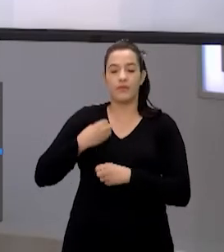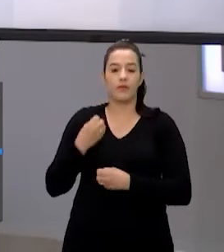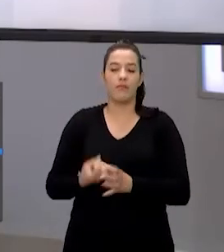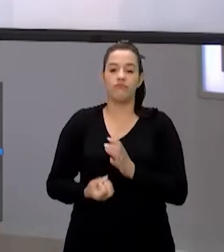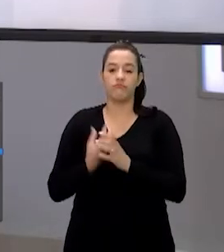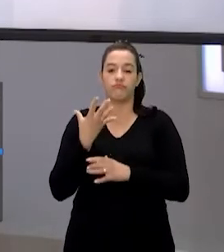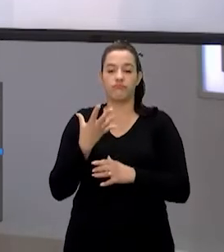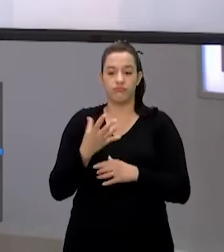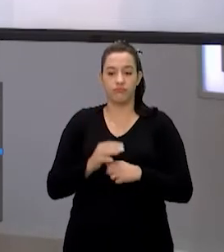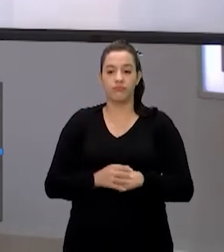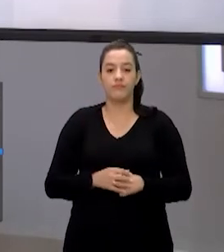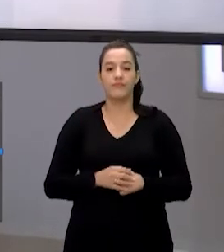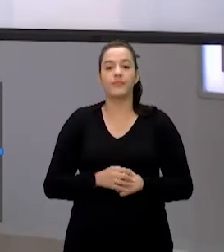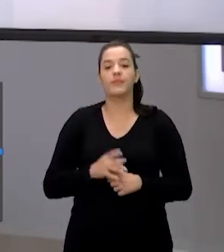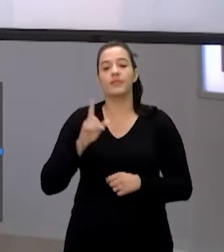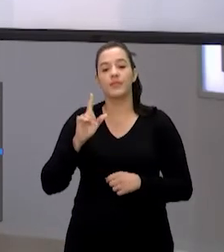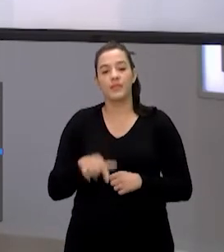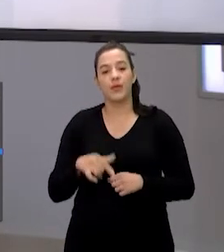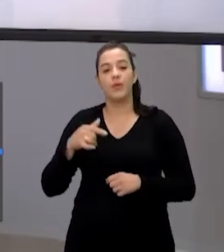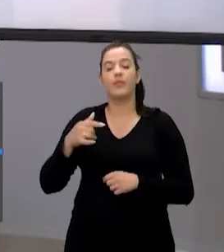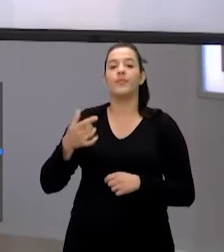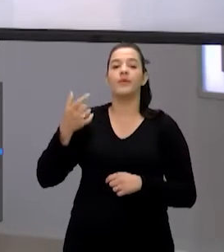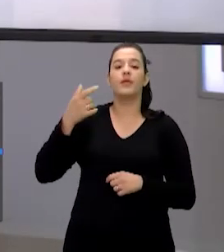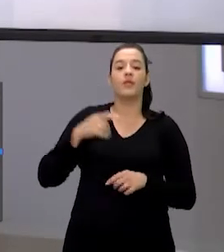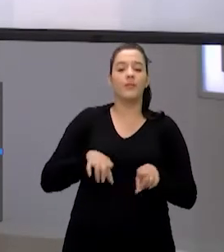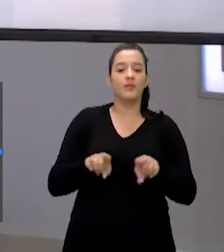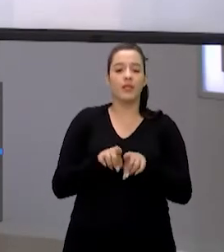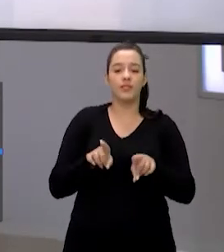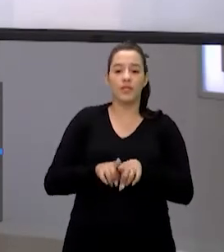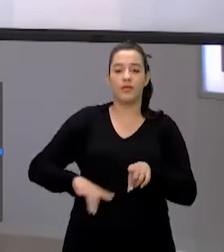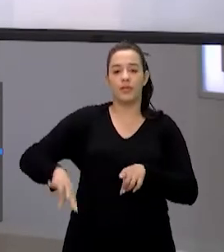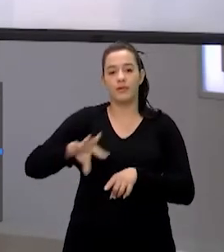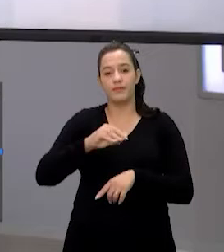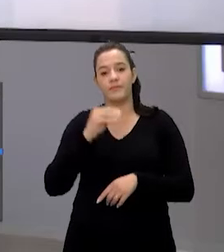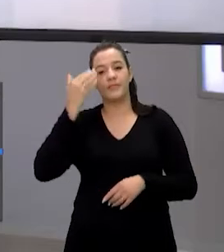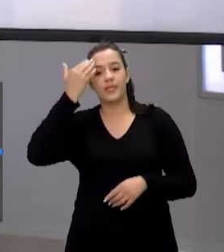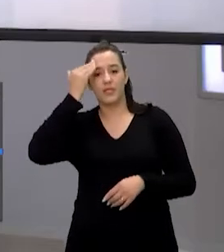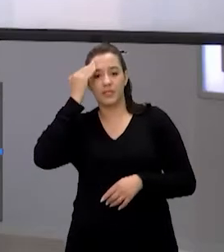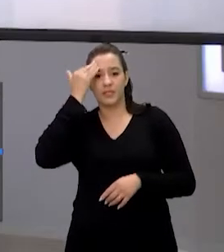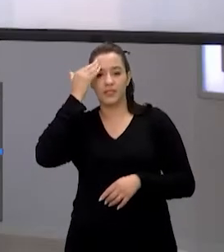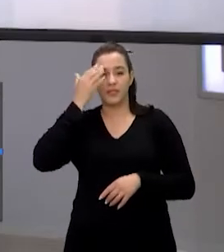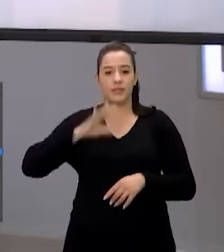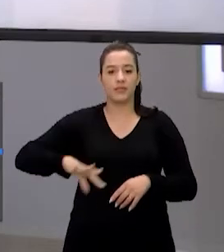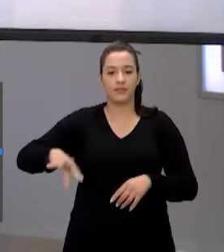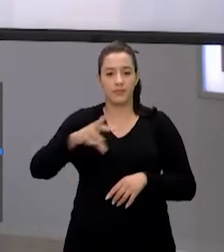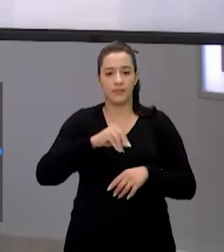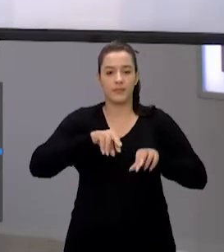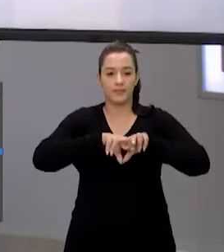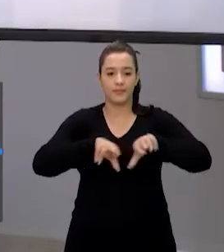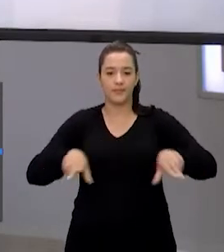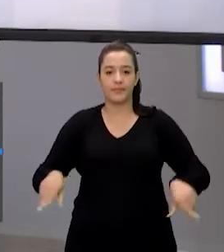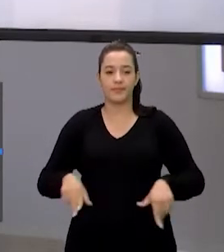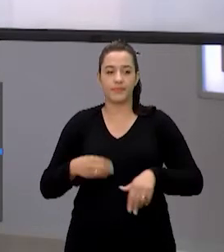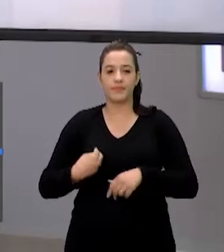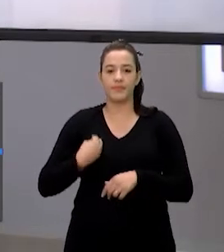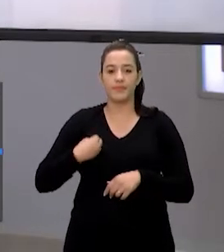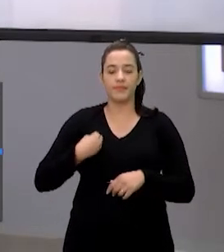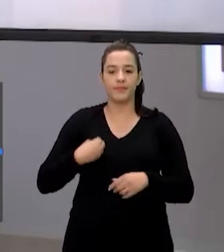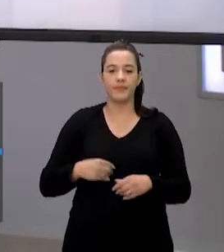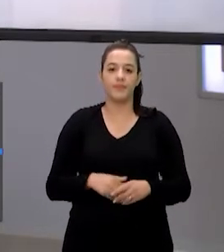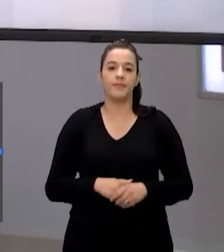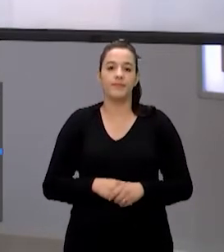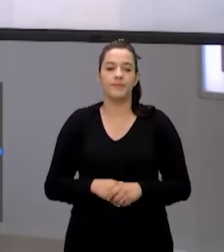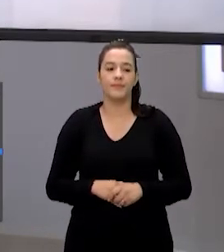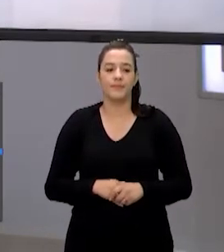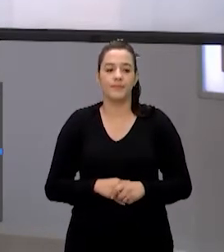vida. Ok? Isso seriam então teorias científicas a respeito da origem da vida. E aí, gente, né, já vamos começar então